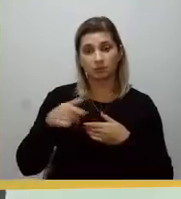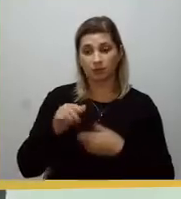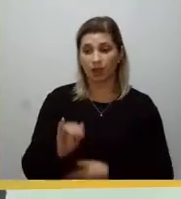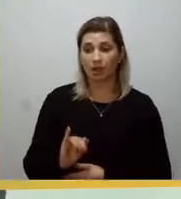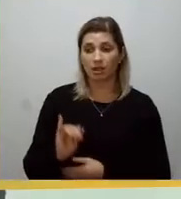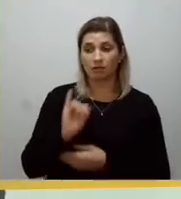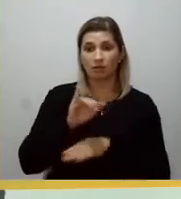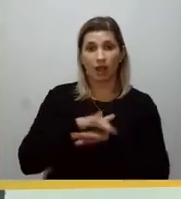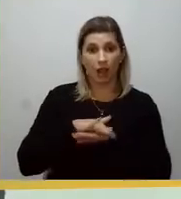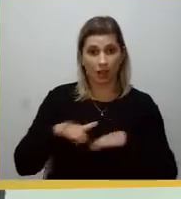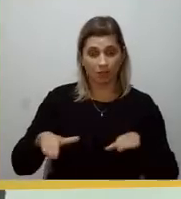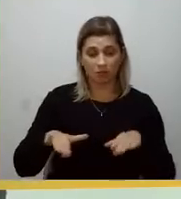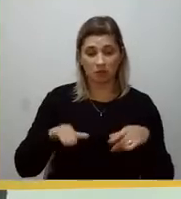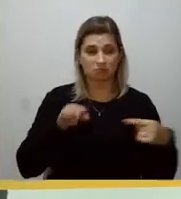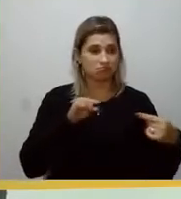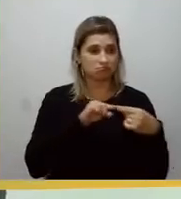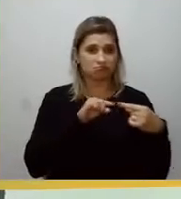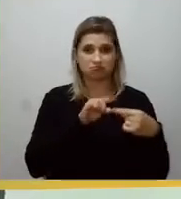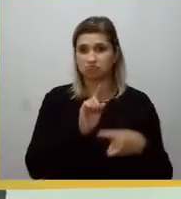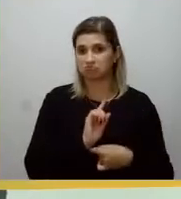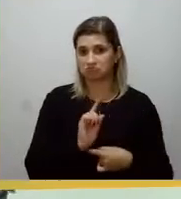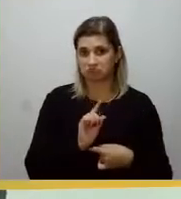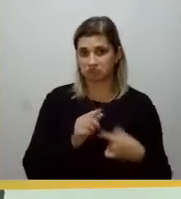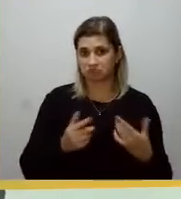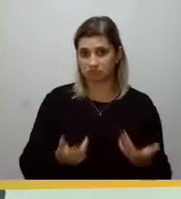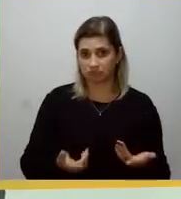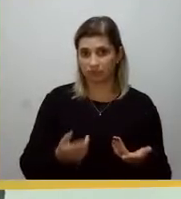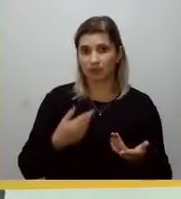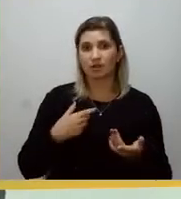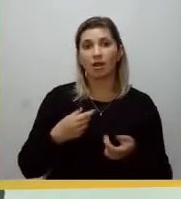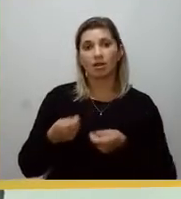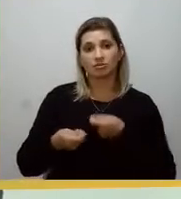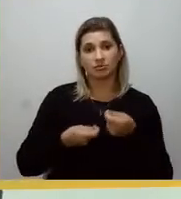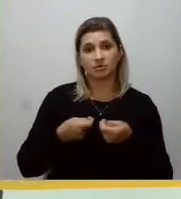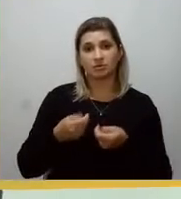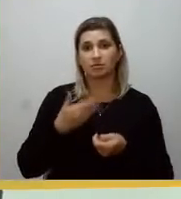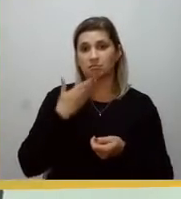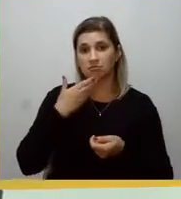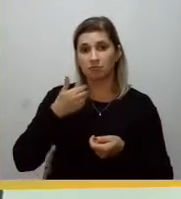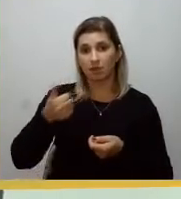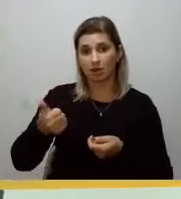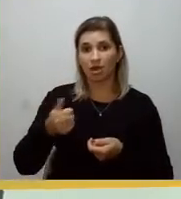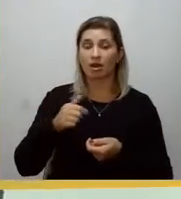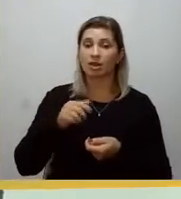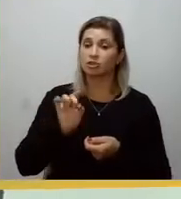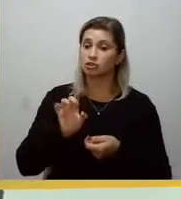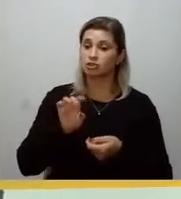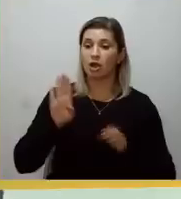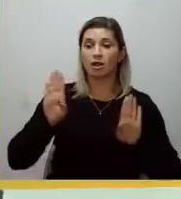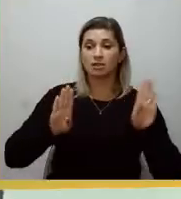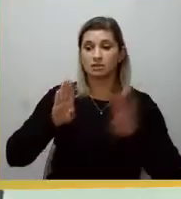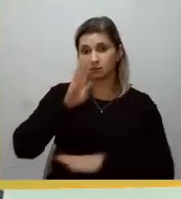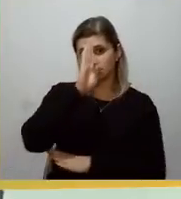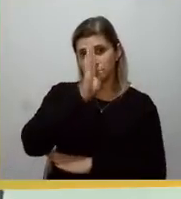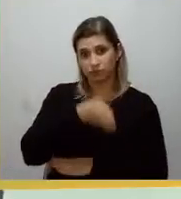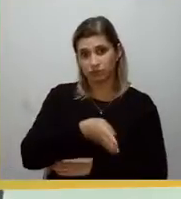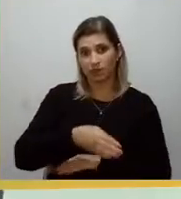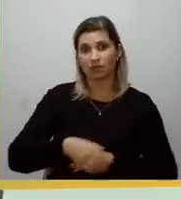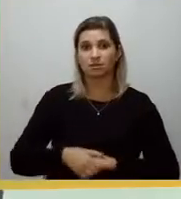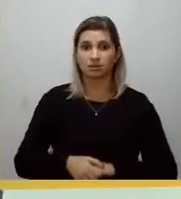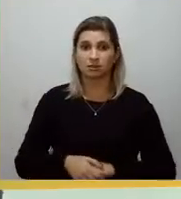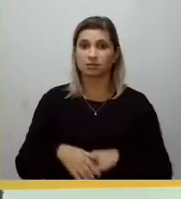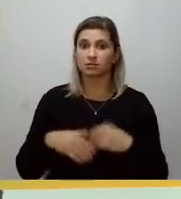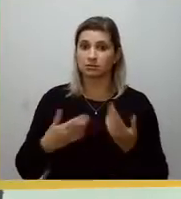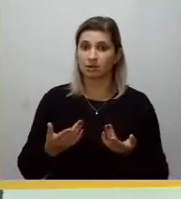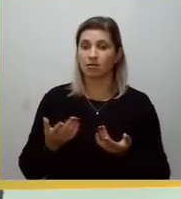né? E aí a administração ficaria mais correta se ela fosse feita por administração direta. Então, essa foi a razão de eliminar,